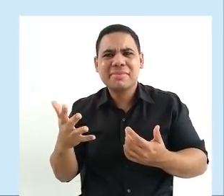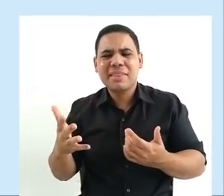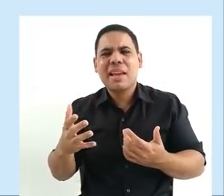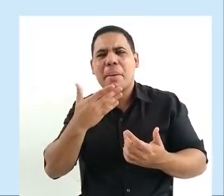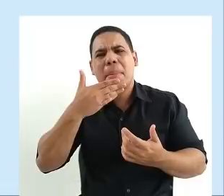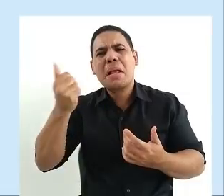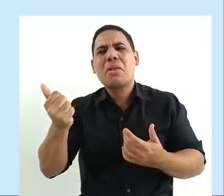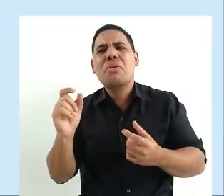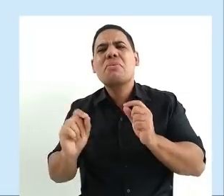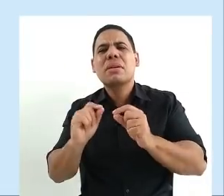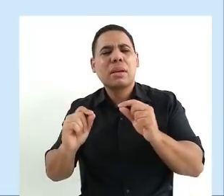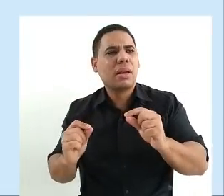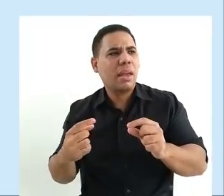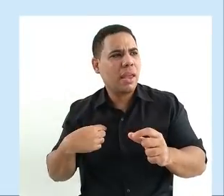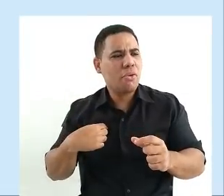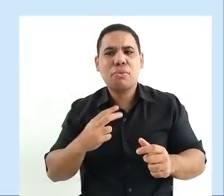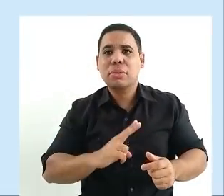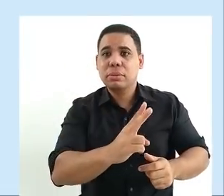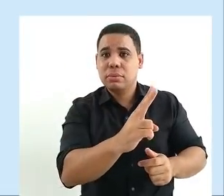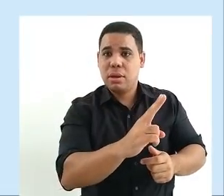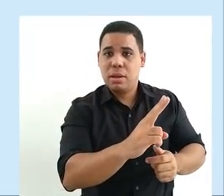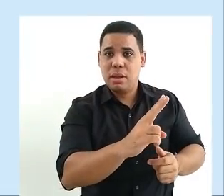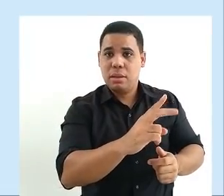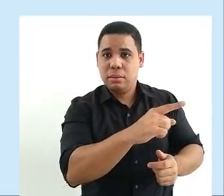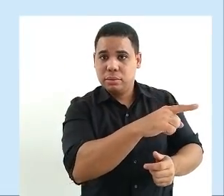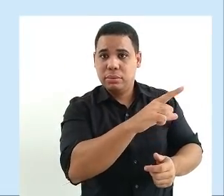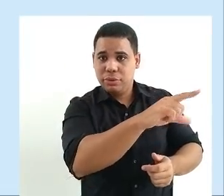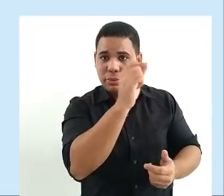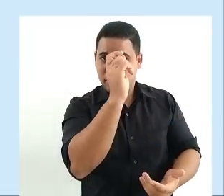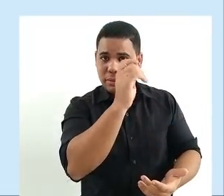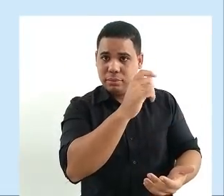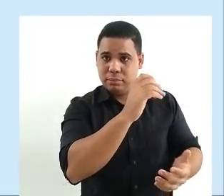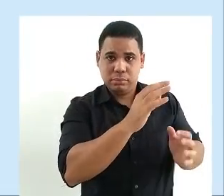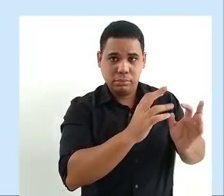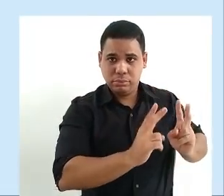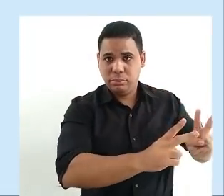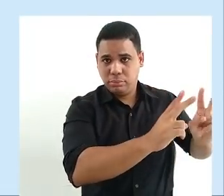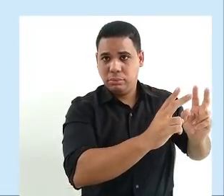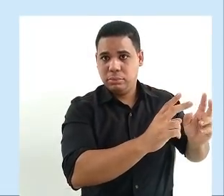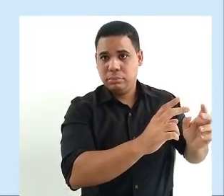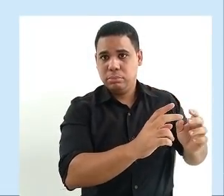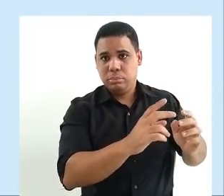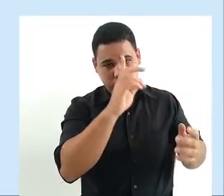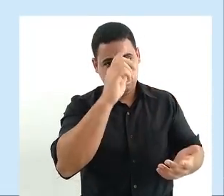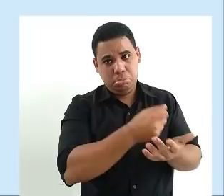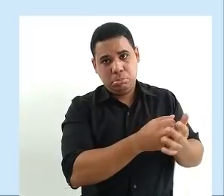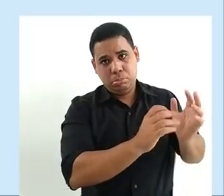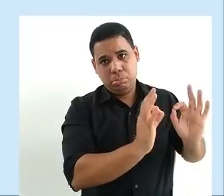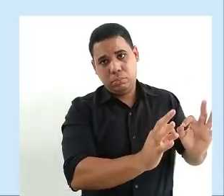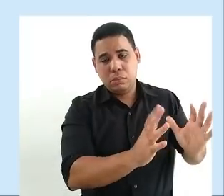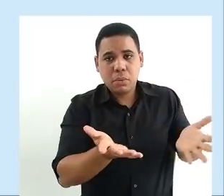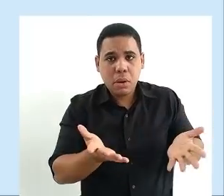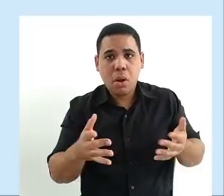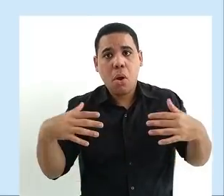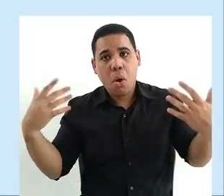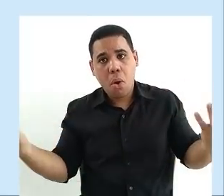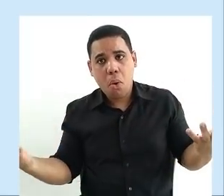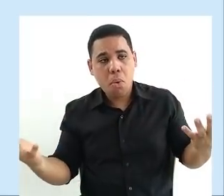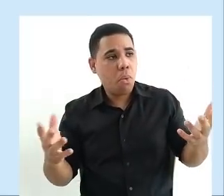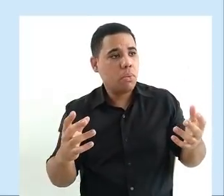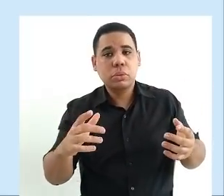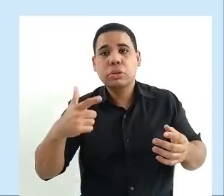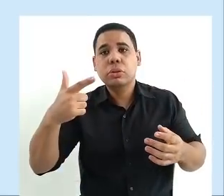escolha ou escolher a porta que ficou fechada após o apresentador abrir a porta com o